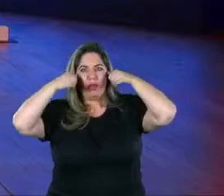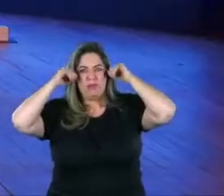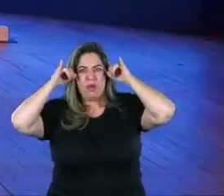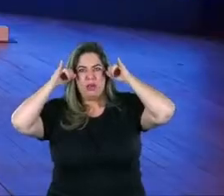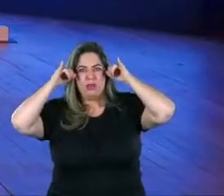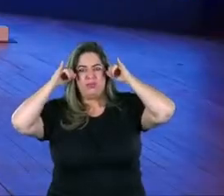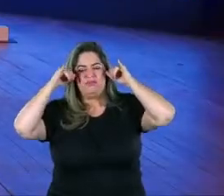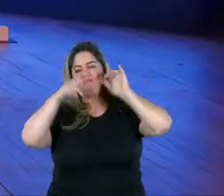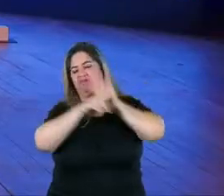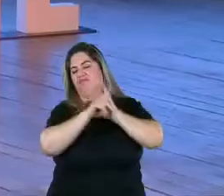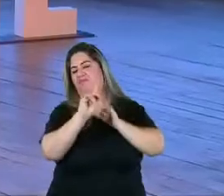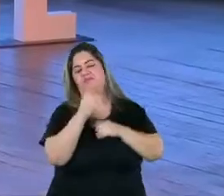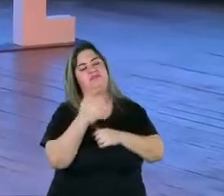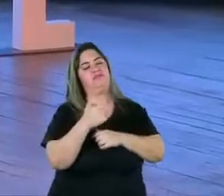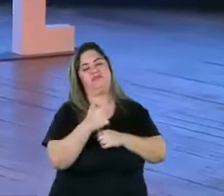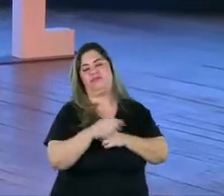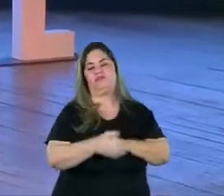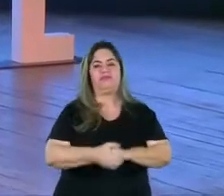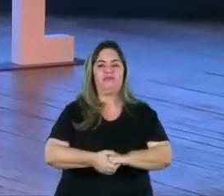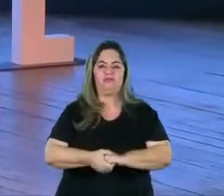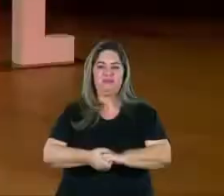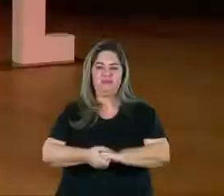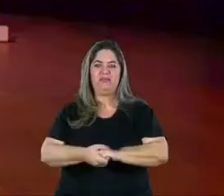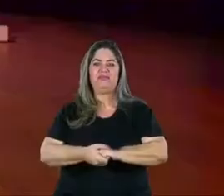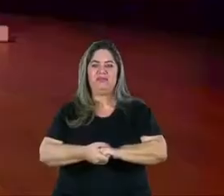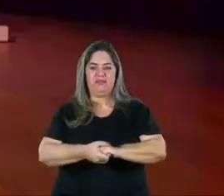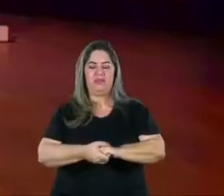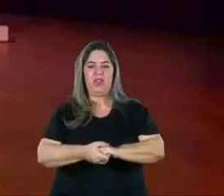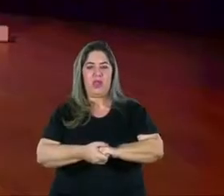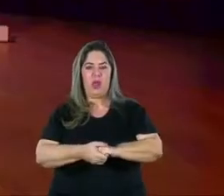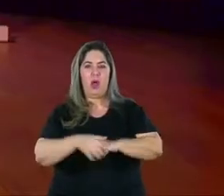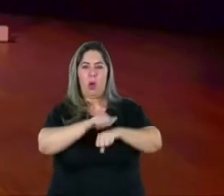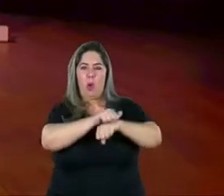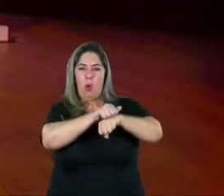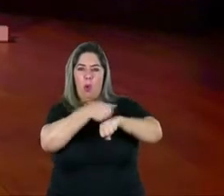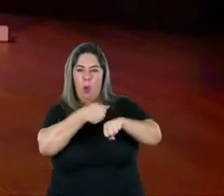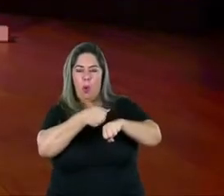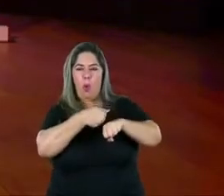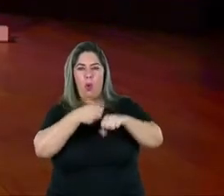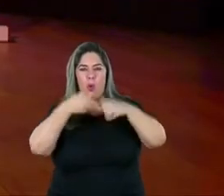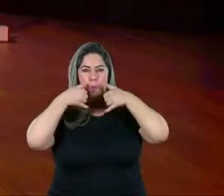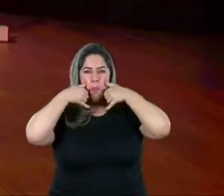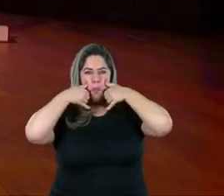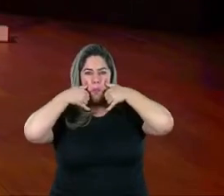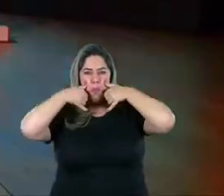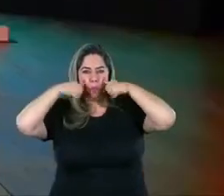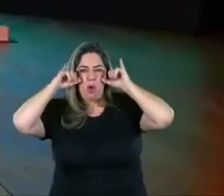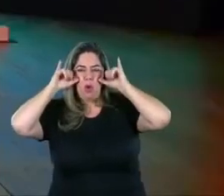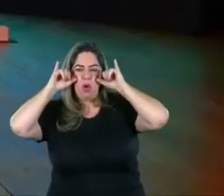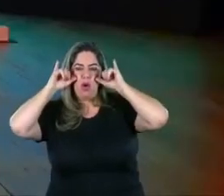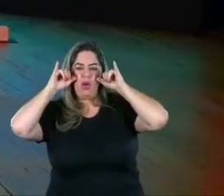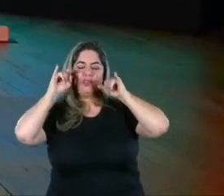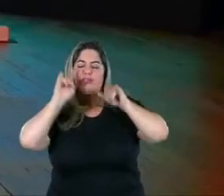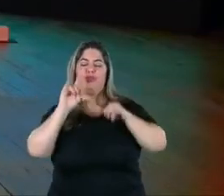boi não é do boi. O couro de boi não é